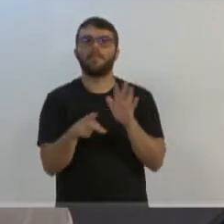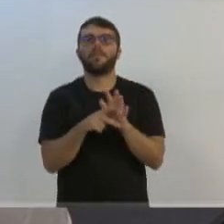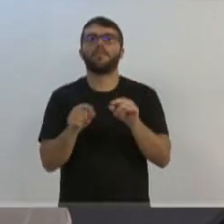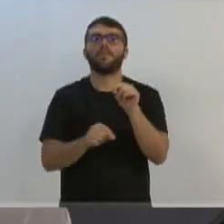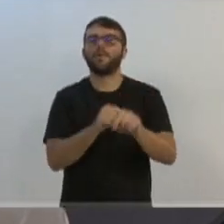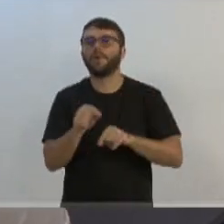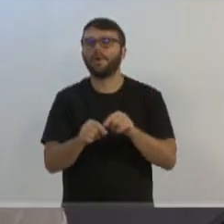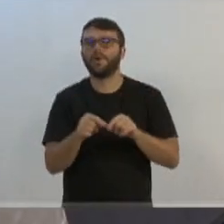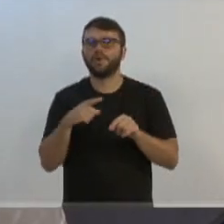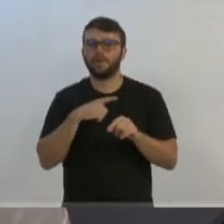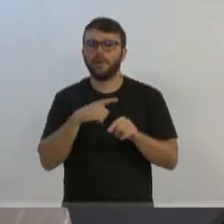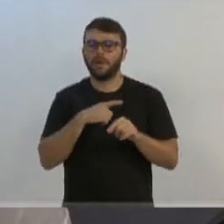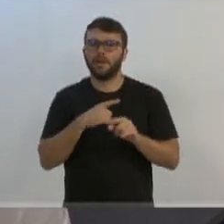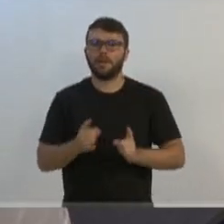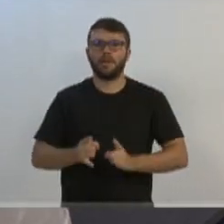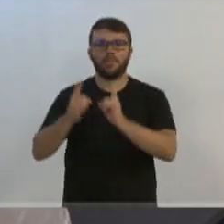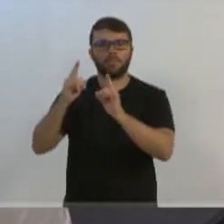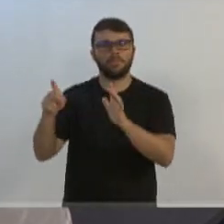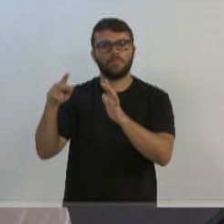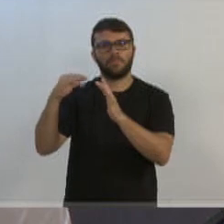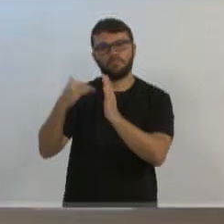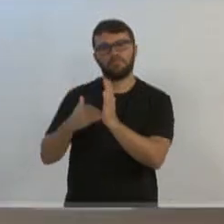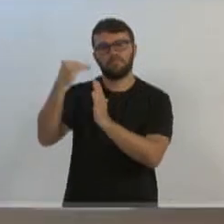a condomínio de lotes.